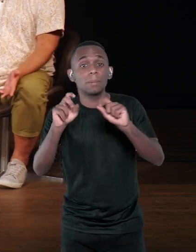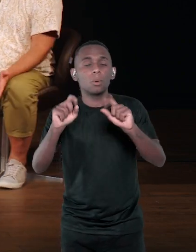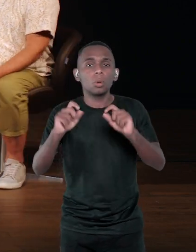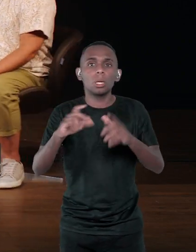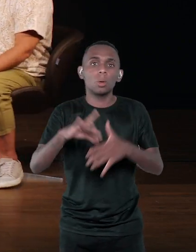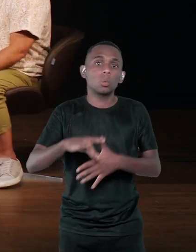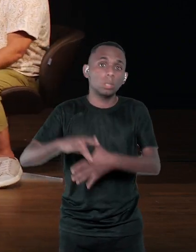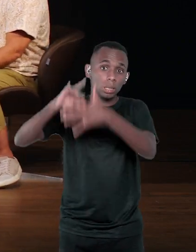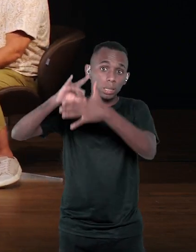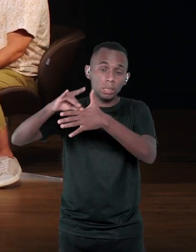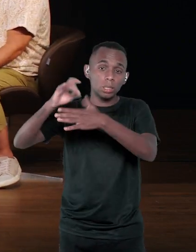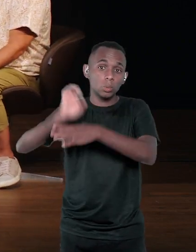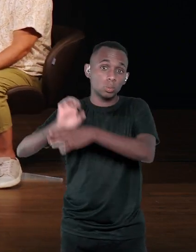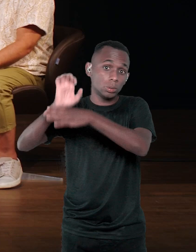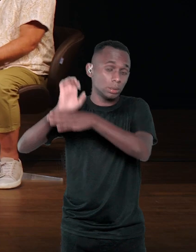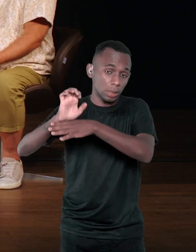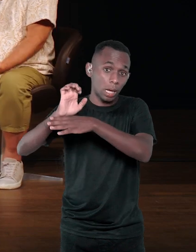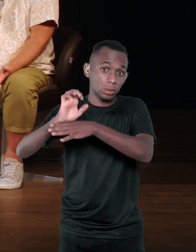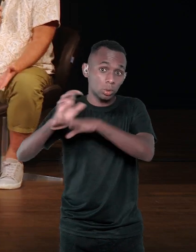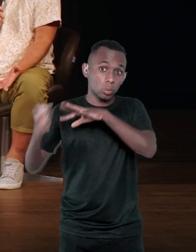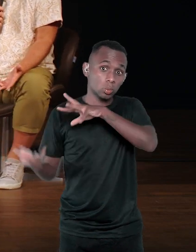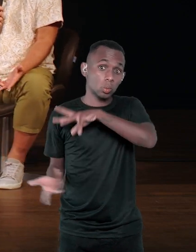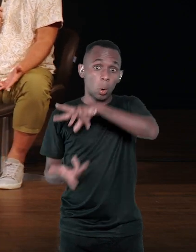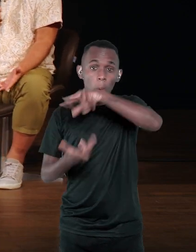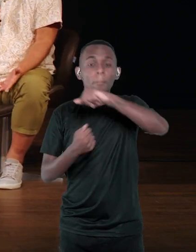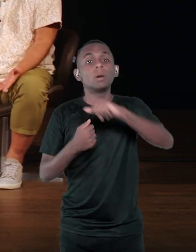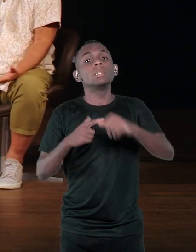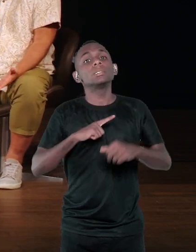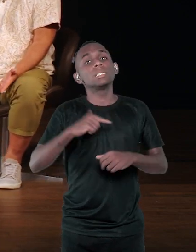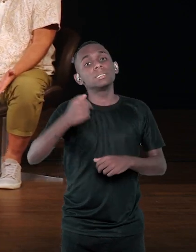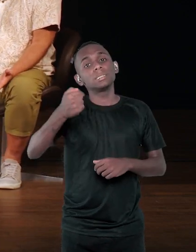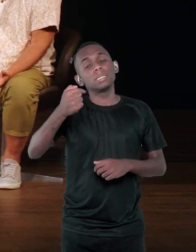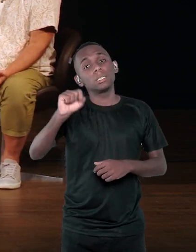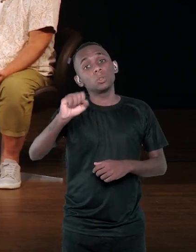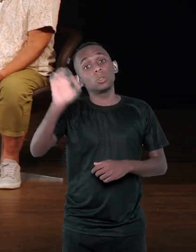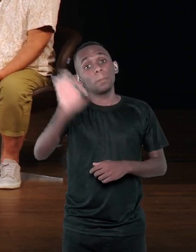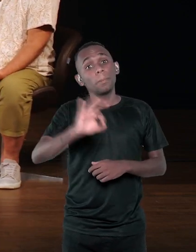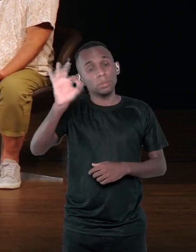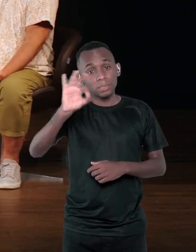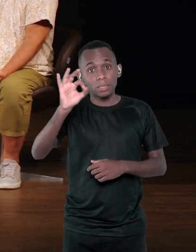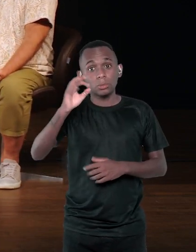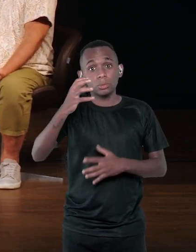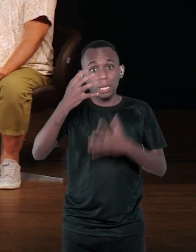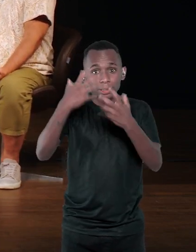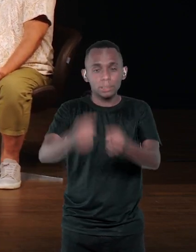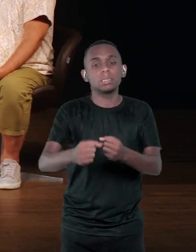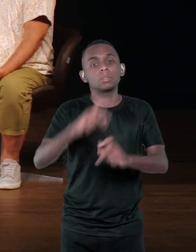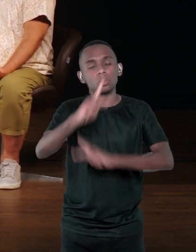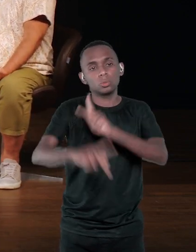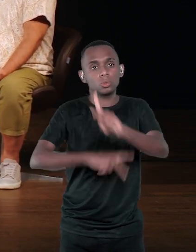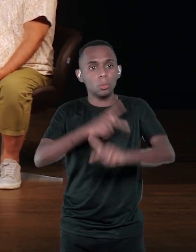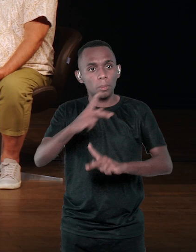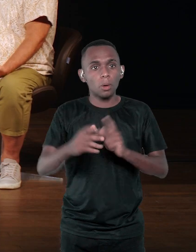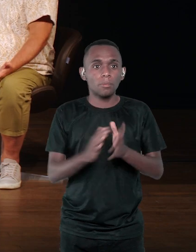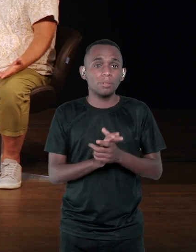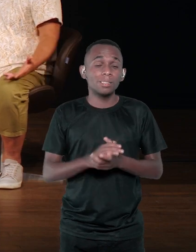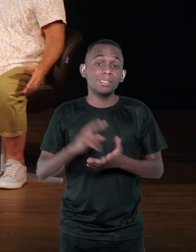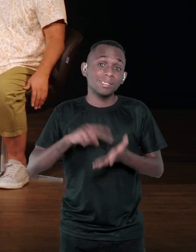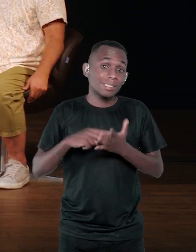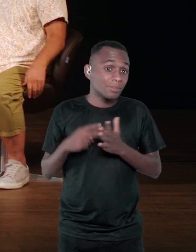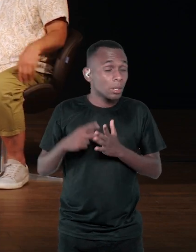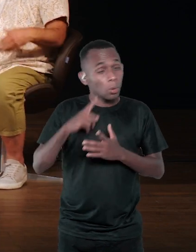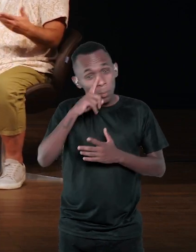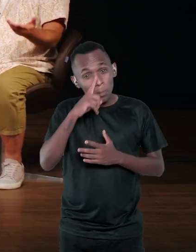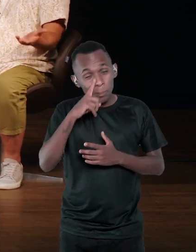chefe de Estado mais popular do mundo, o Modi, ele tem 78% de aprovação do povo. E é uma